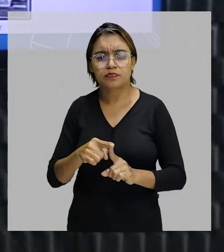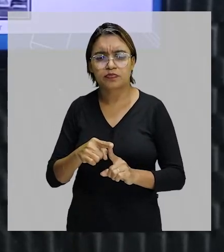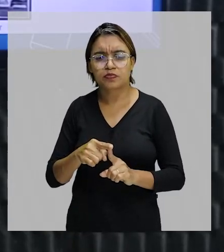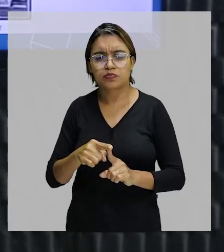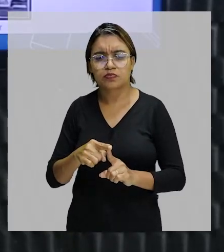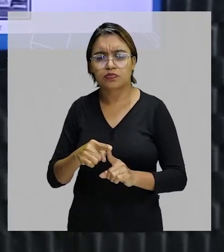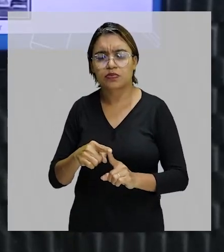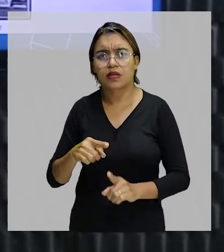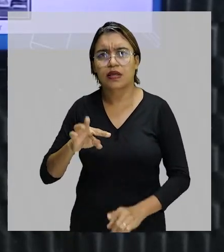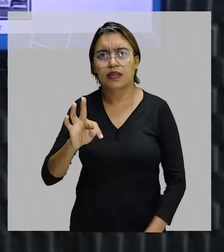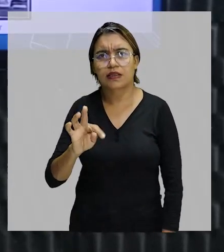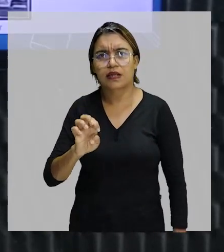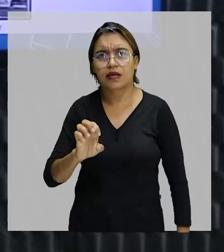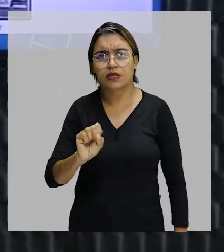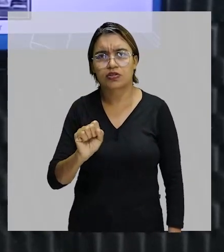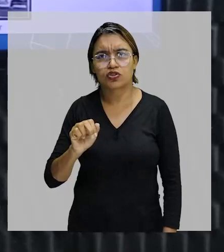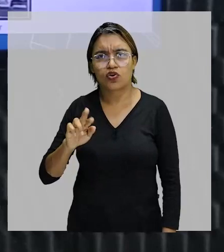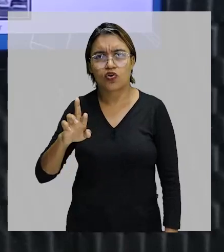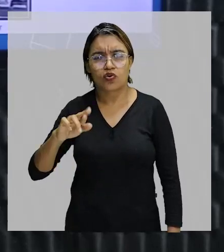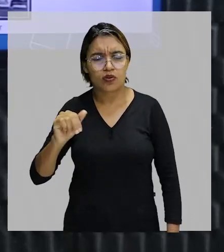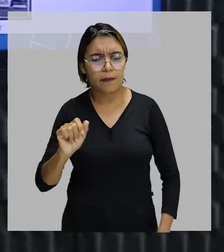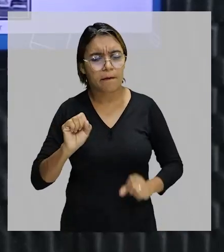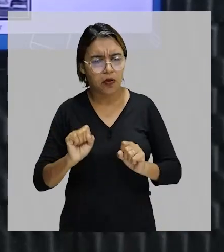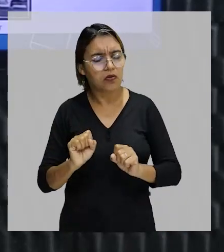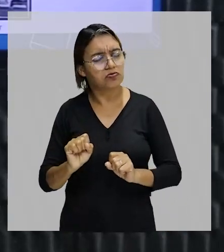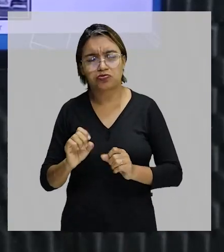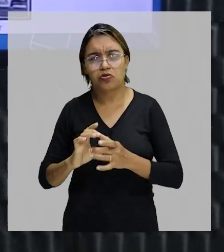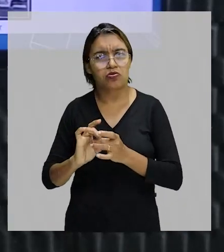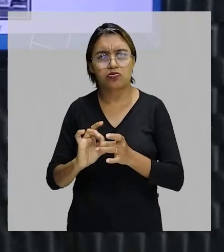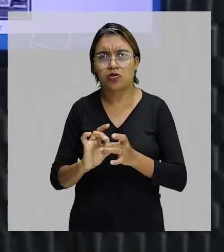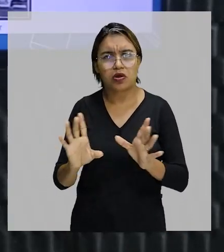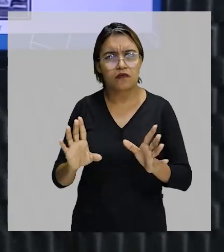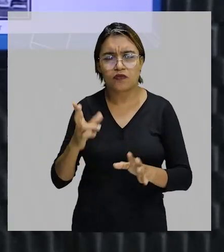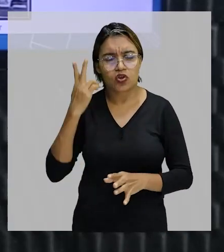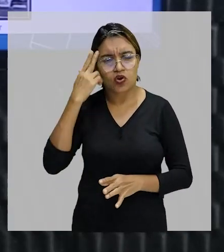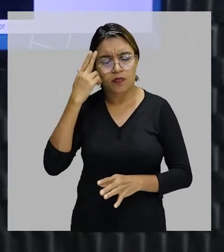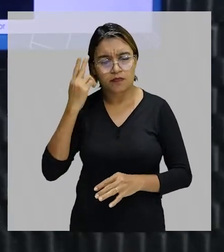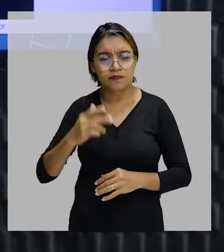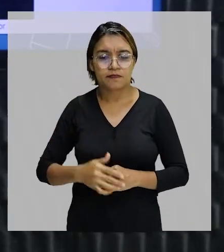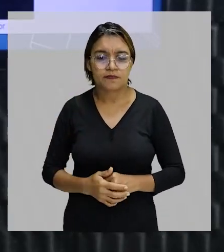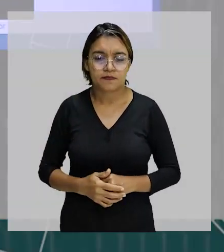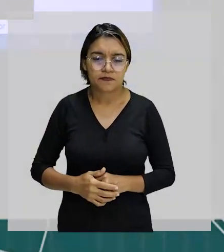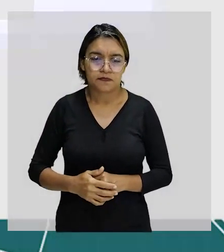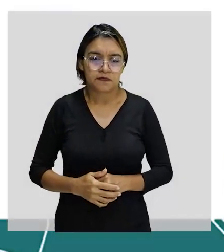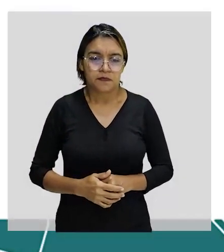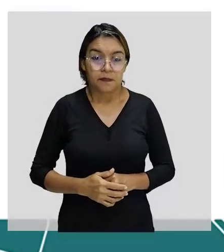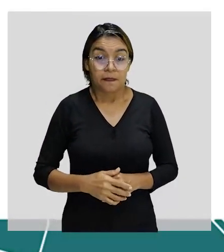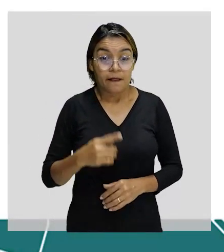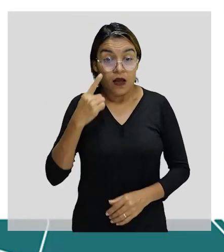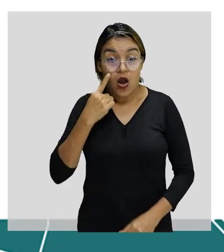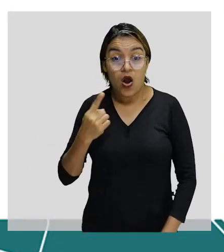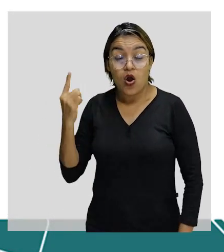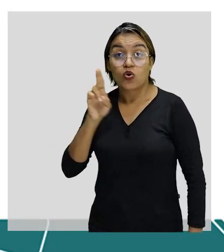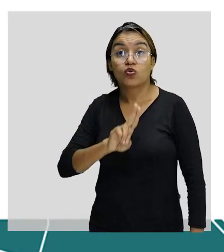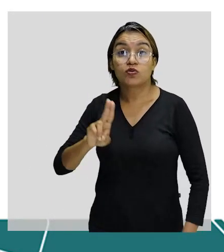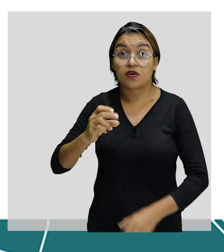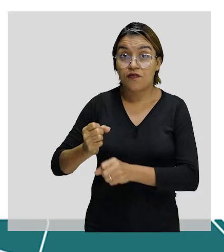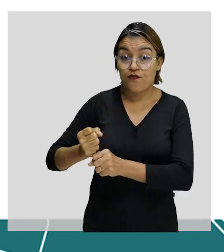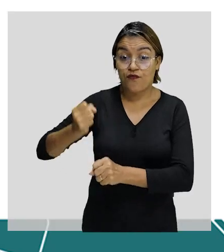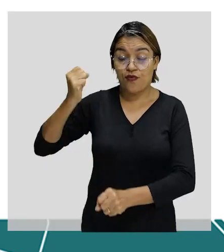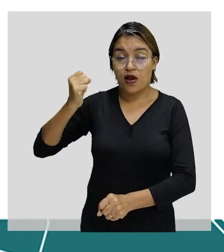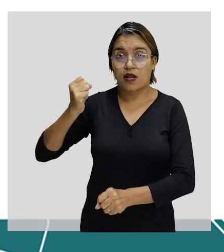tudo tranquilo. Não existe uma obrigatoriedade em relação ao estilo do salto. Salto com vara,